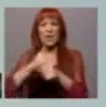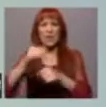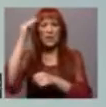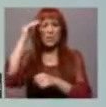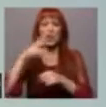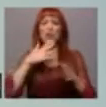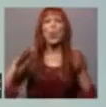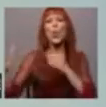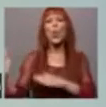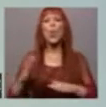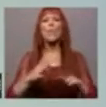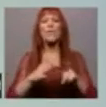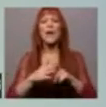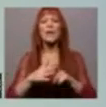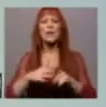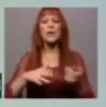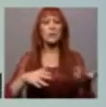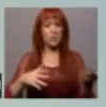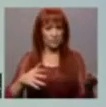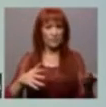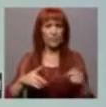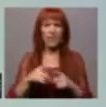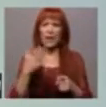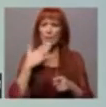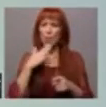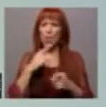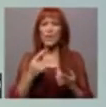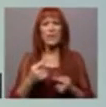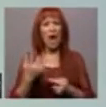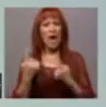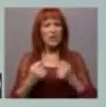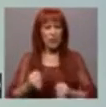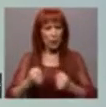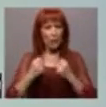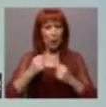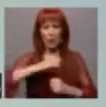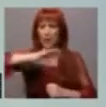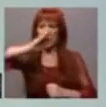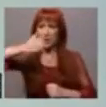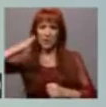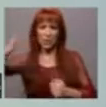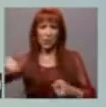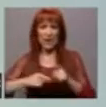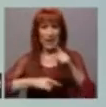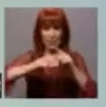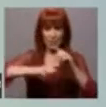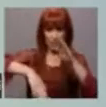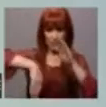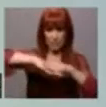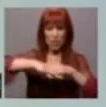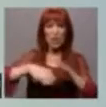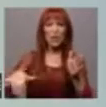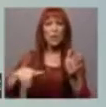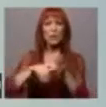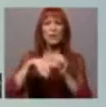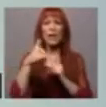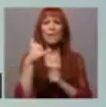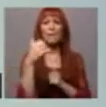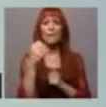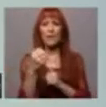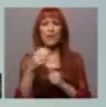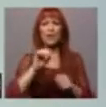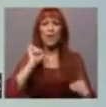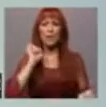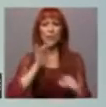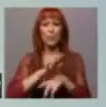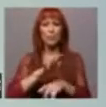O vento já a soprar de noroeste, moderado, temporariamente forte nas terras altas, a temperatura máxima no Funchal de 20 graus, as